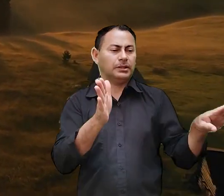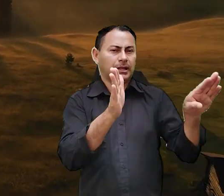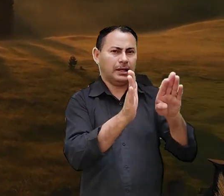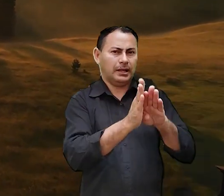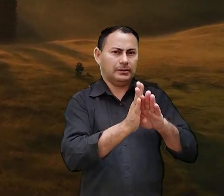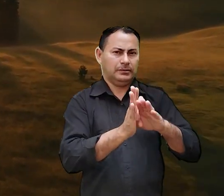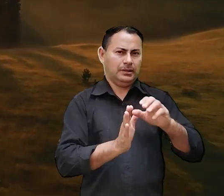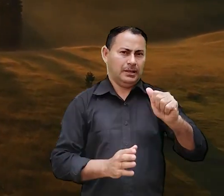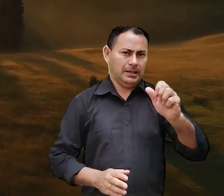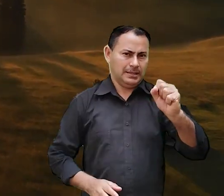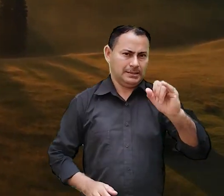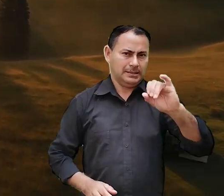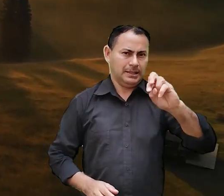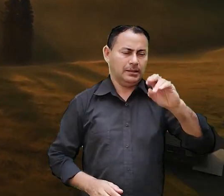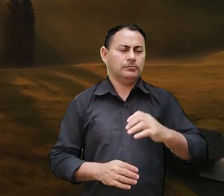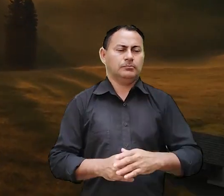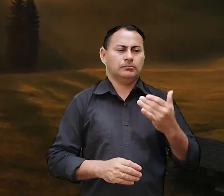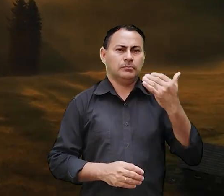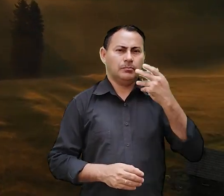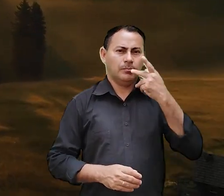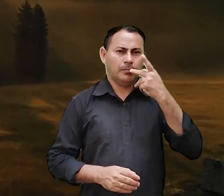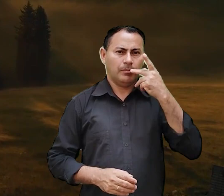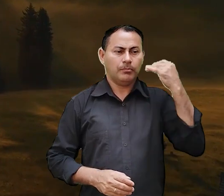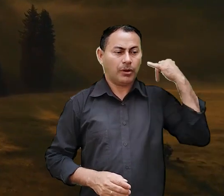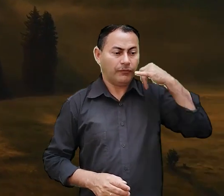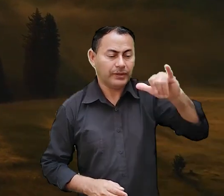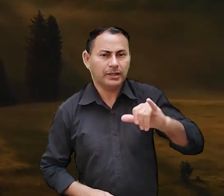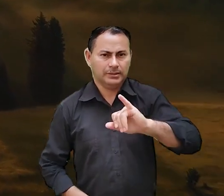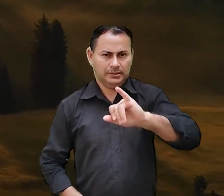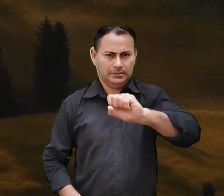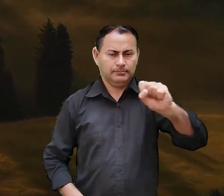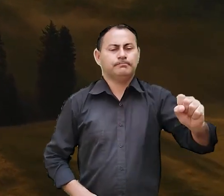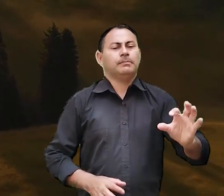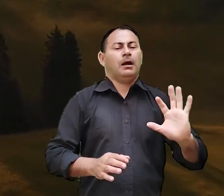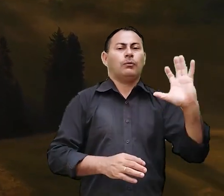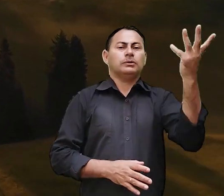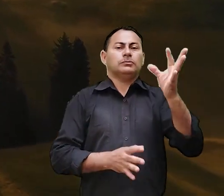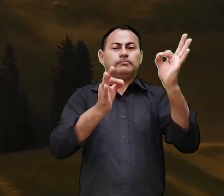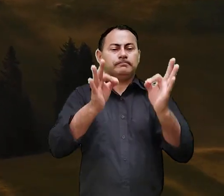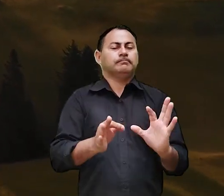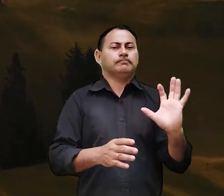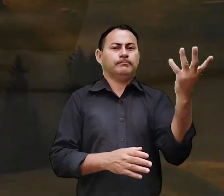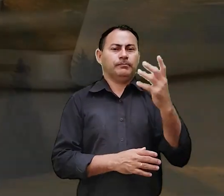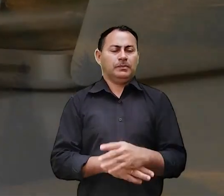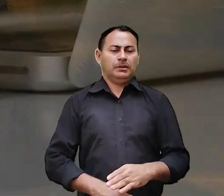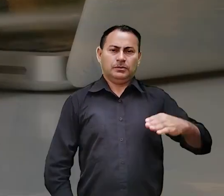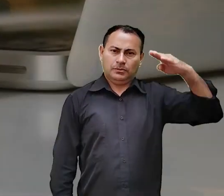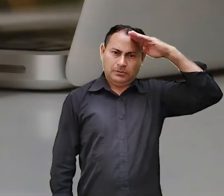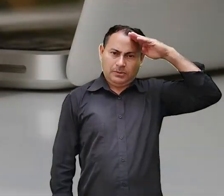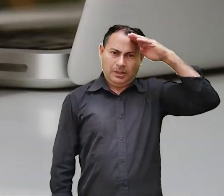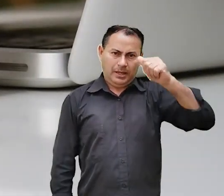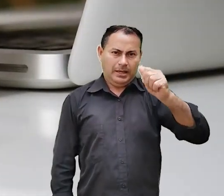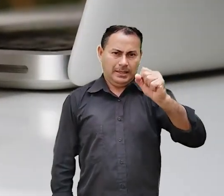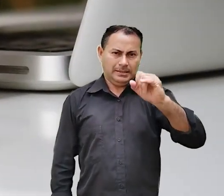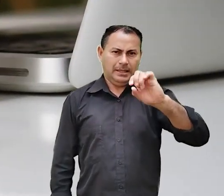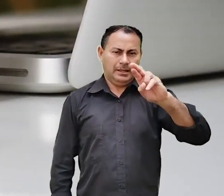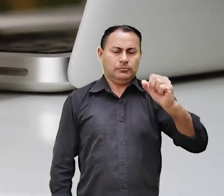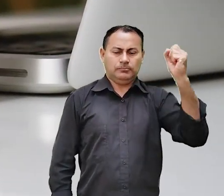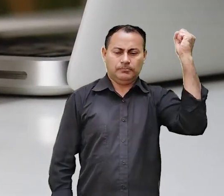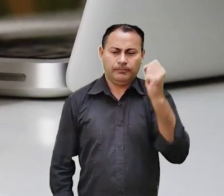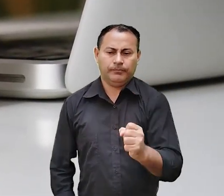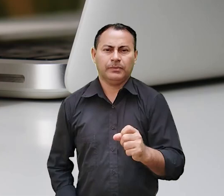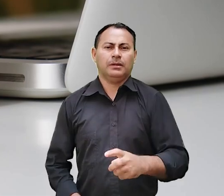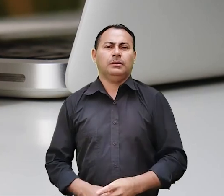quando eles chegaram na Síria A Profecia de Isaías se cumpriu plenamente e o general assírio foi